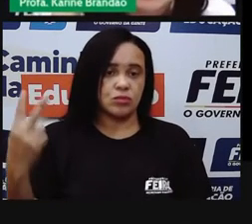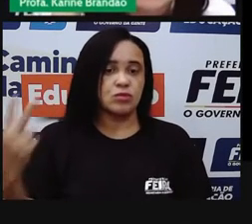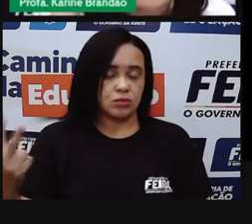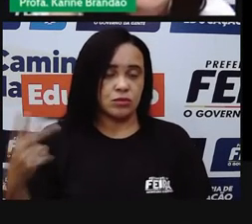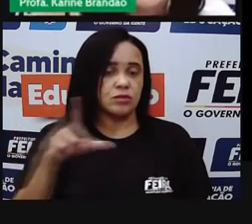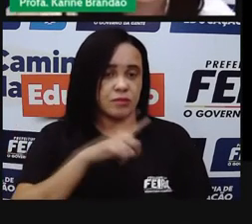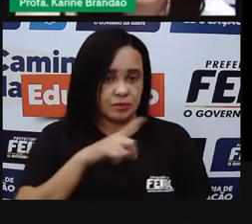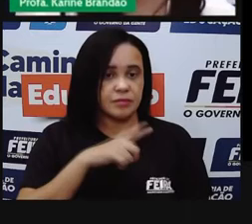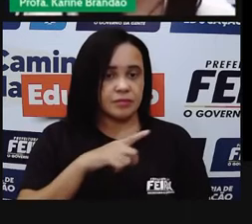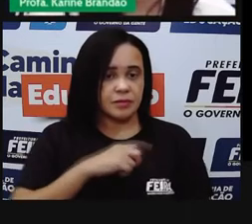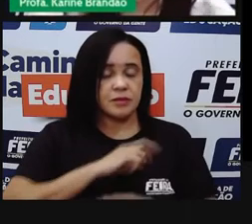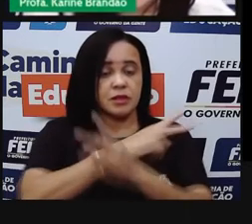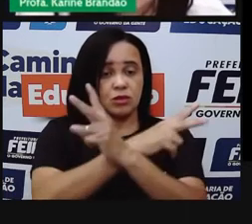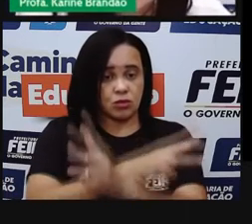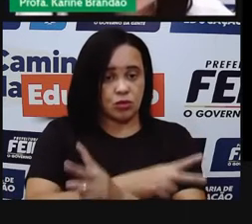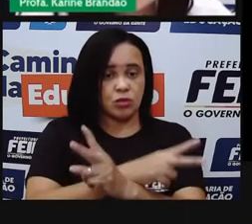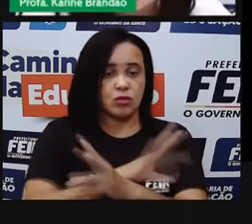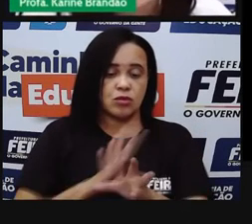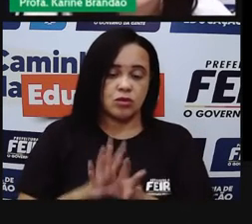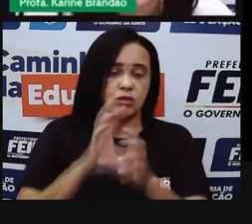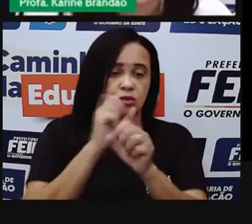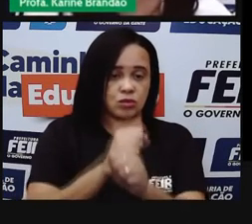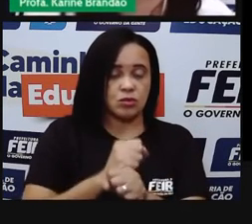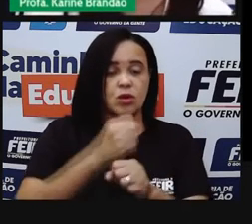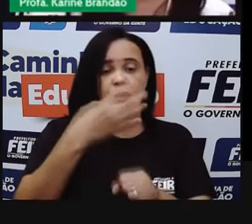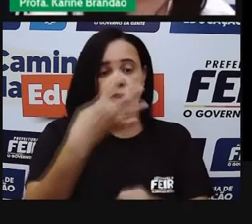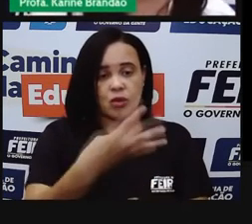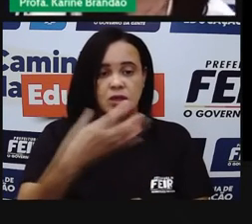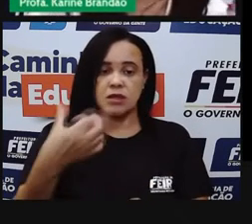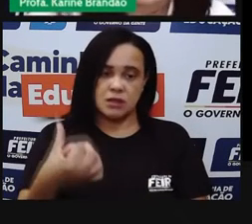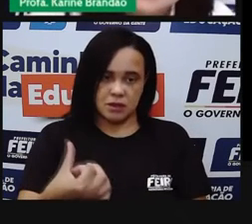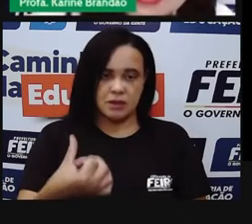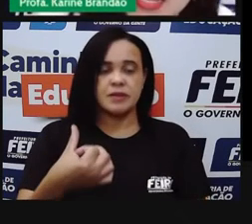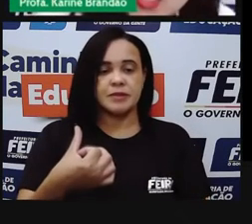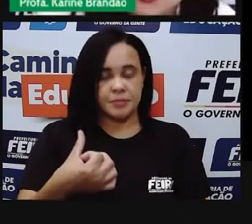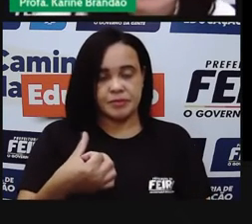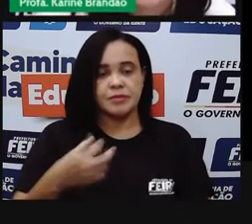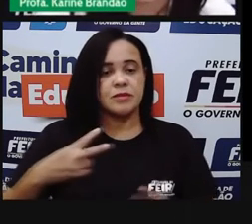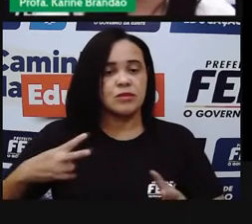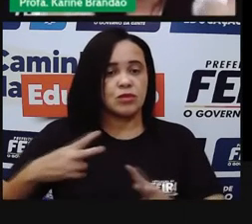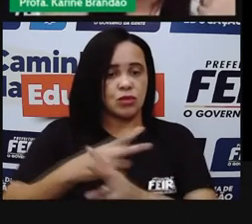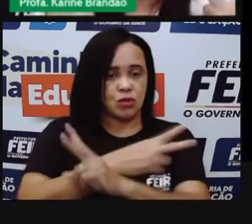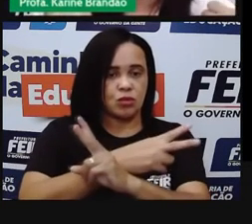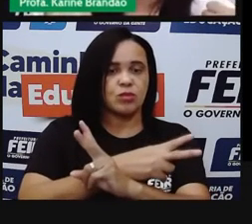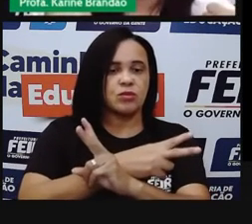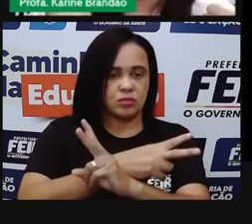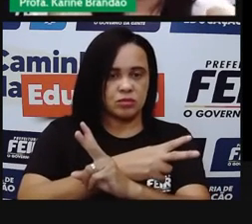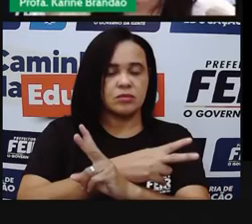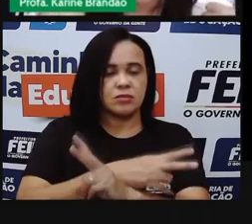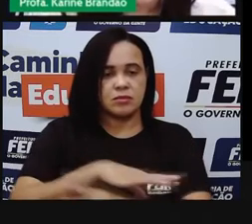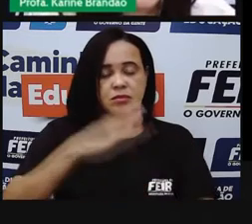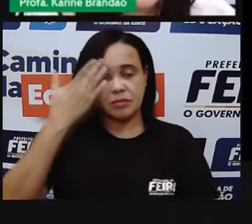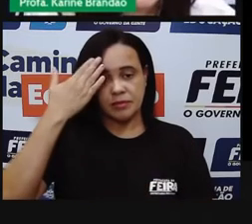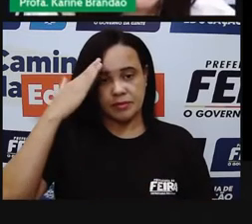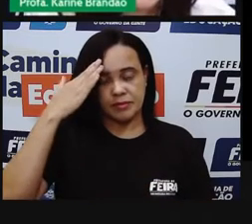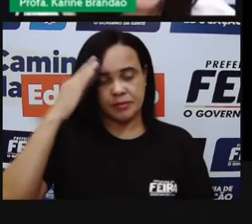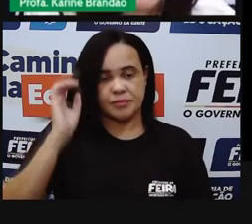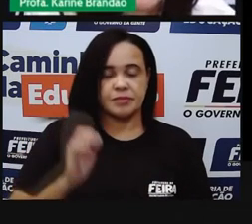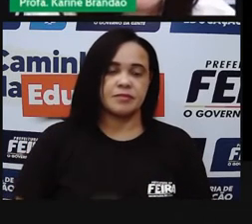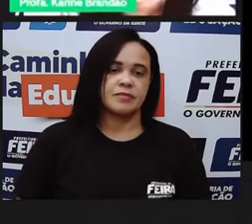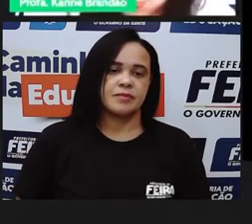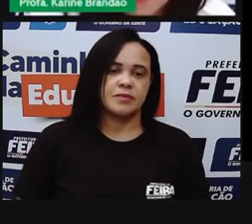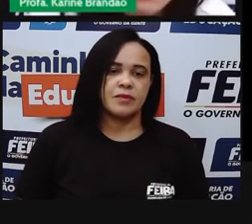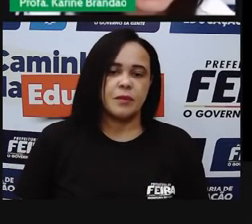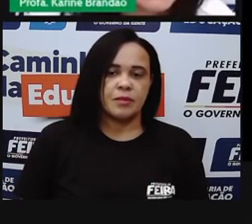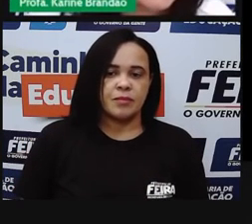de cromossomos, e aí no total, então, nós temos 46 cromossomos. Entendido? Beleza até